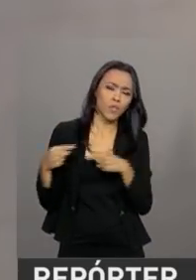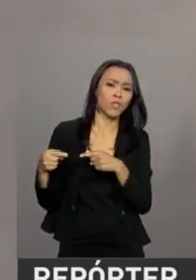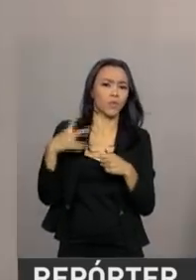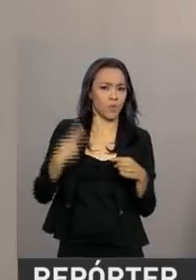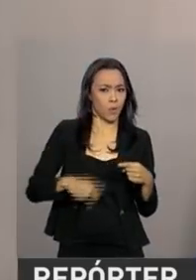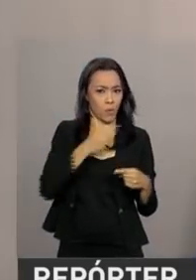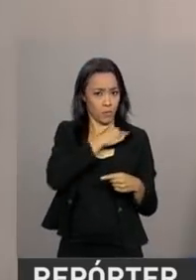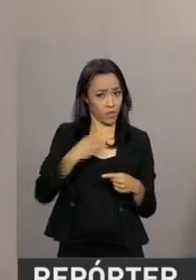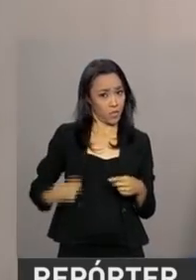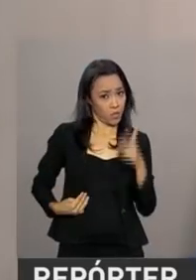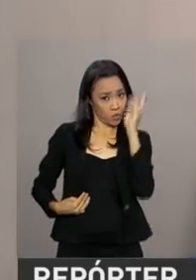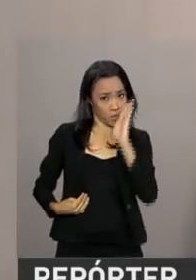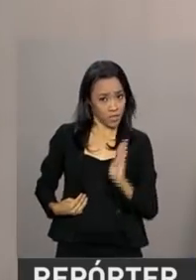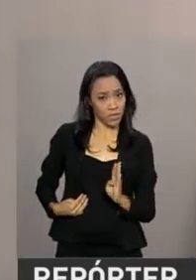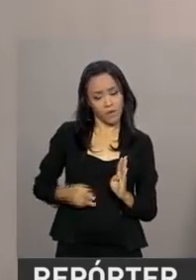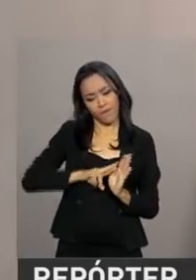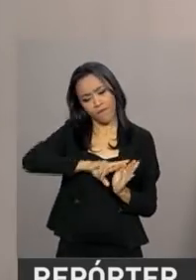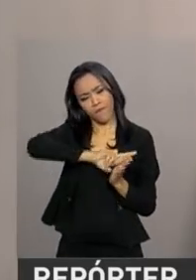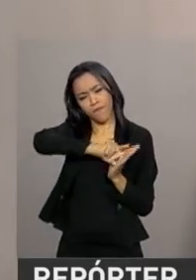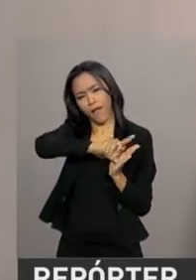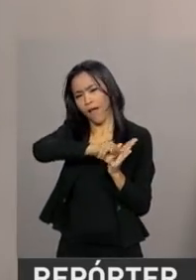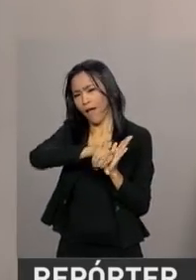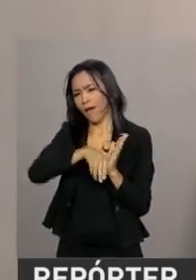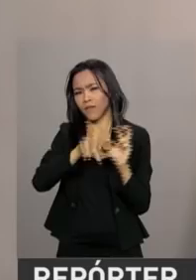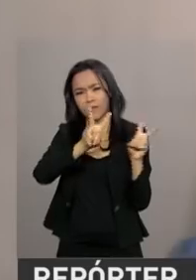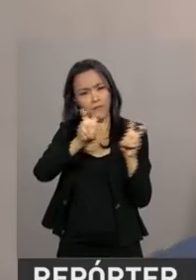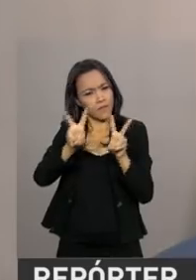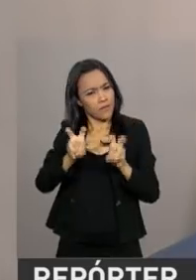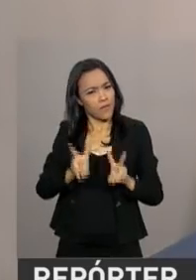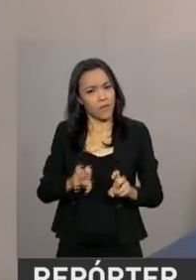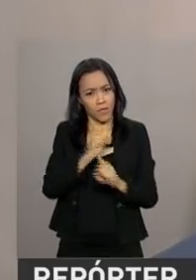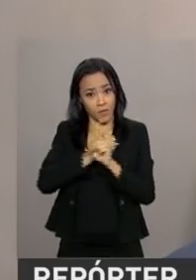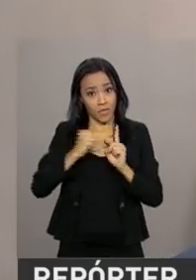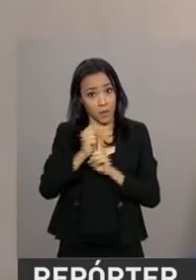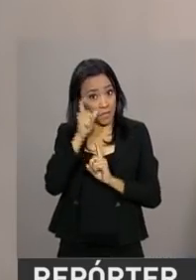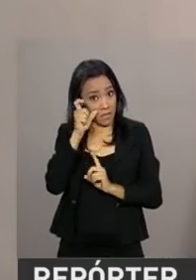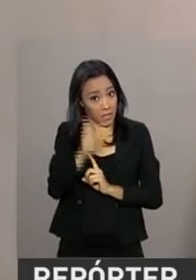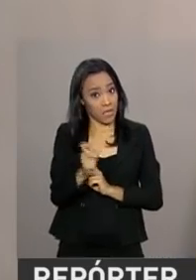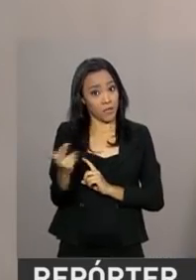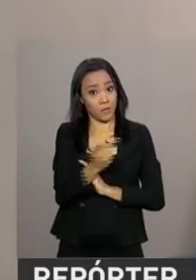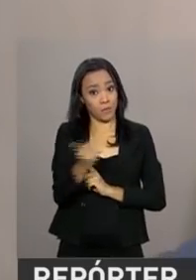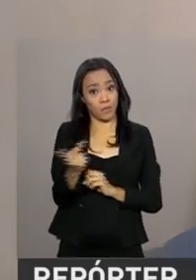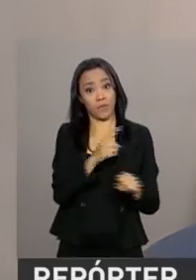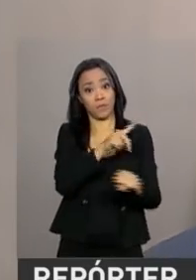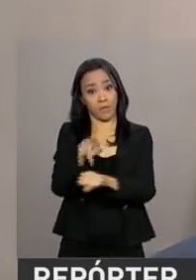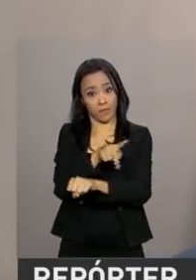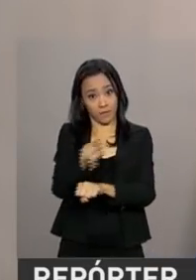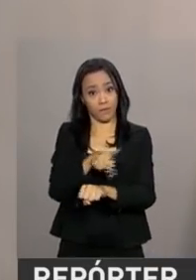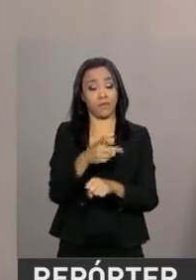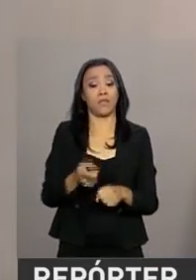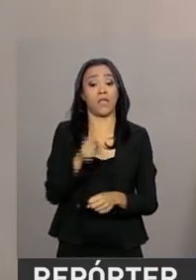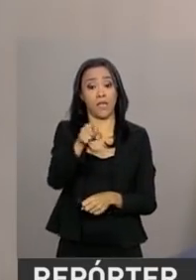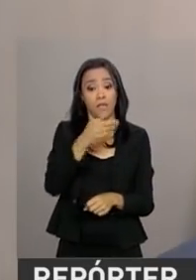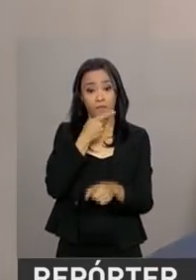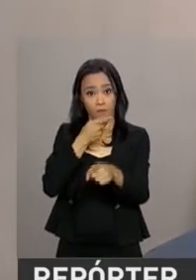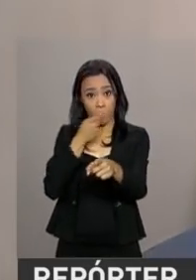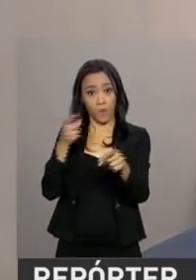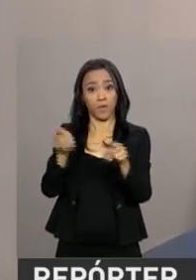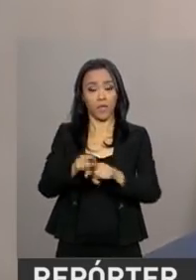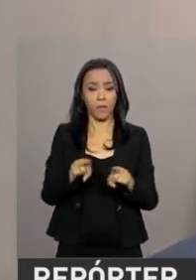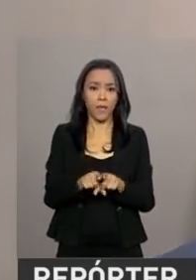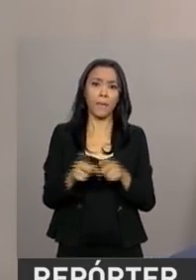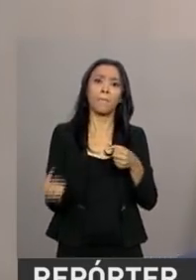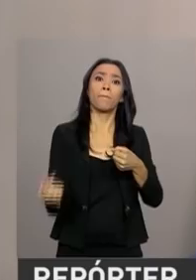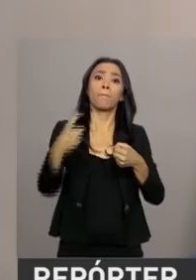brasileiro várias questões sociais que interessam tanto o Brasil quanto a Angola o chanceler citou também